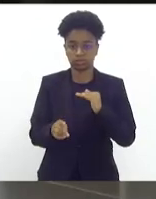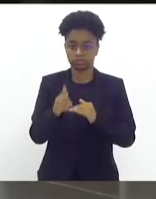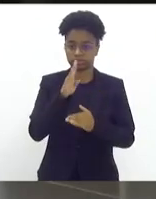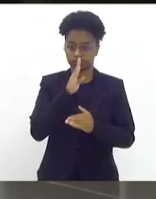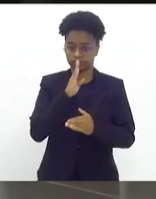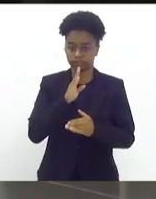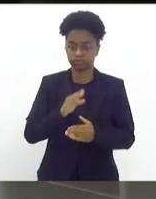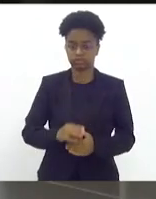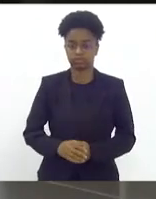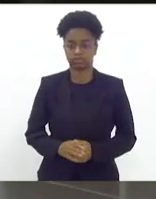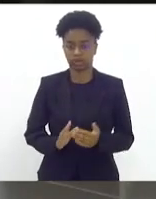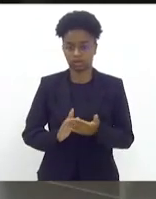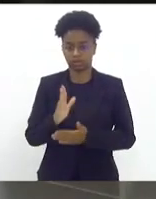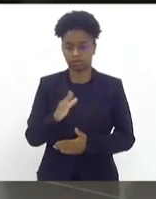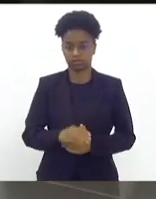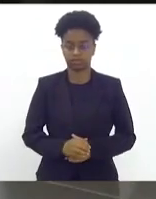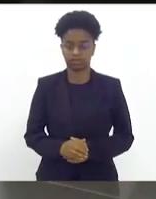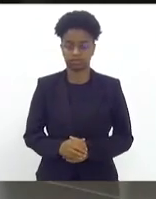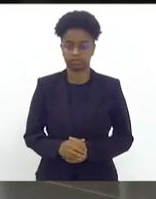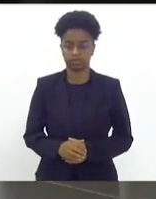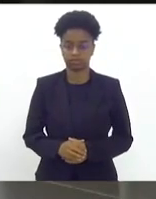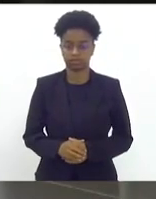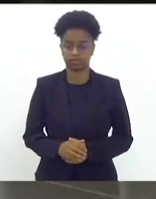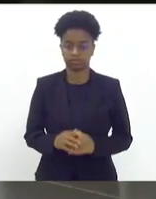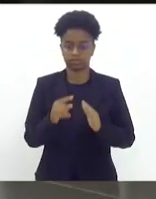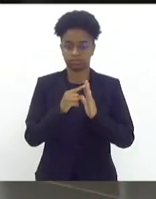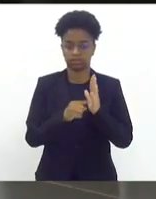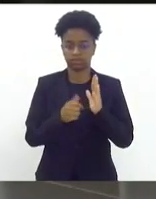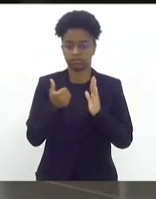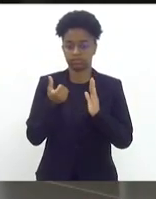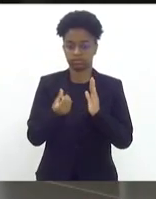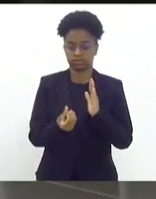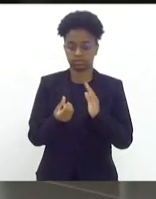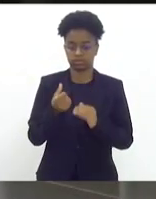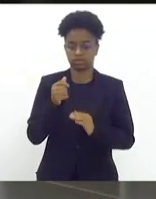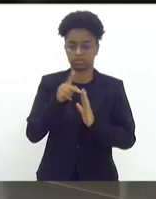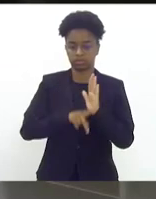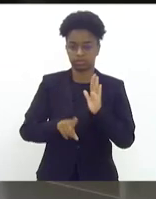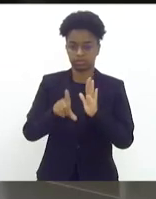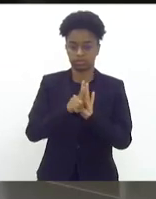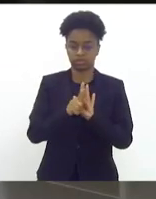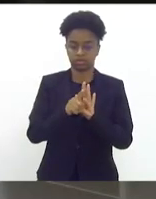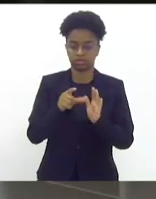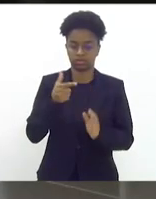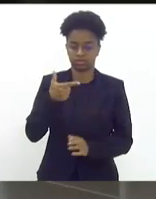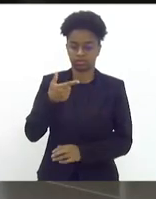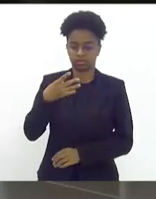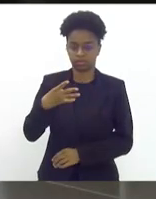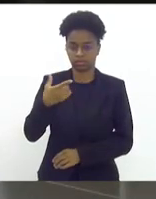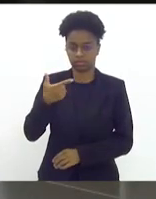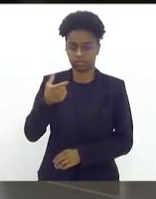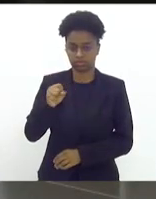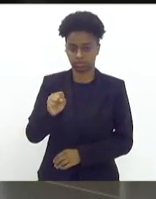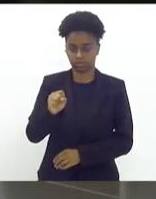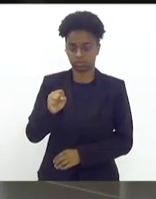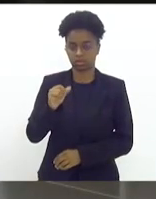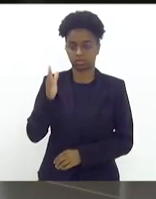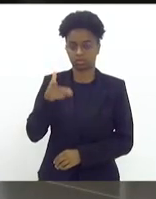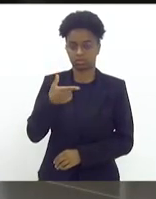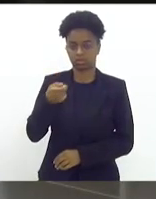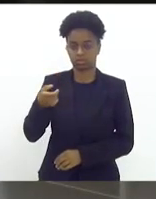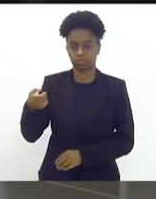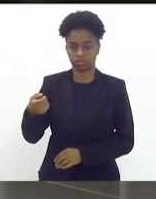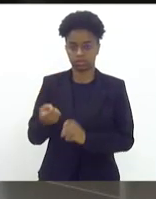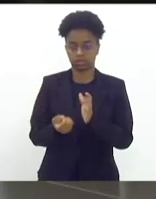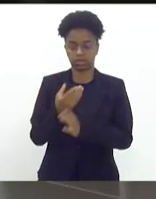estão. Aprovado. 16 da pauta é o PL 2418 de 2020, de